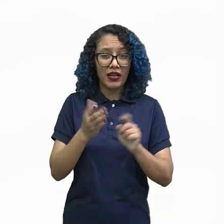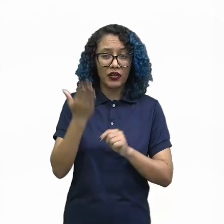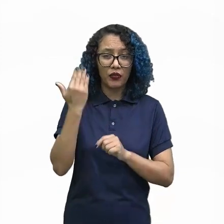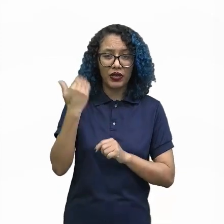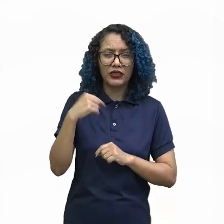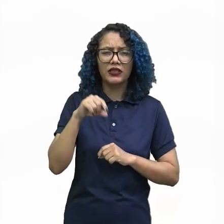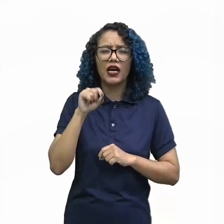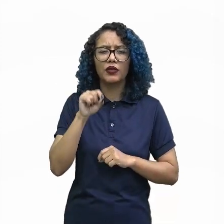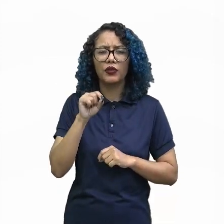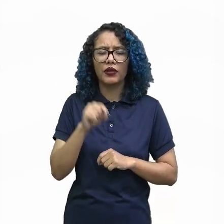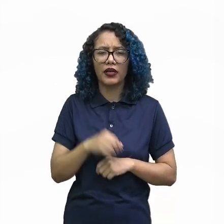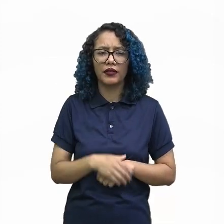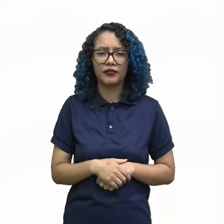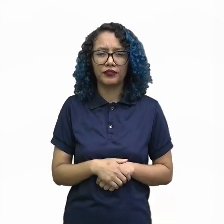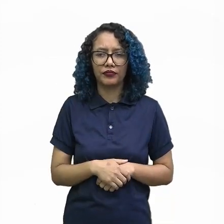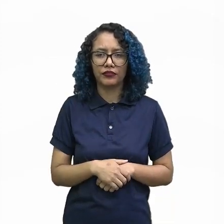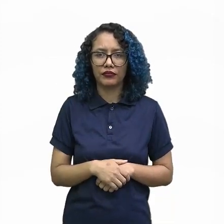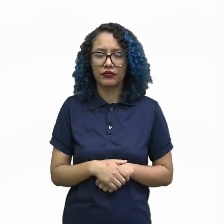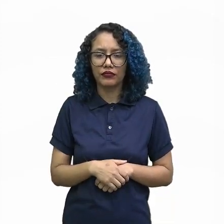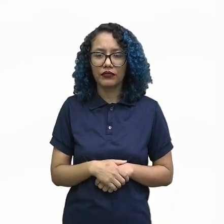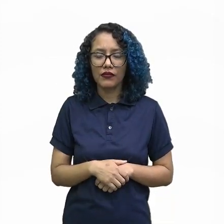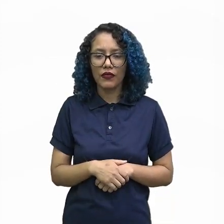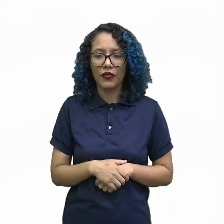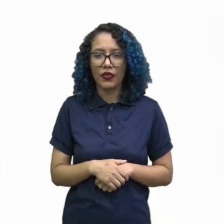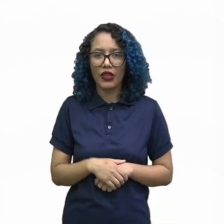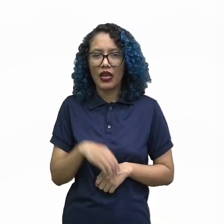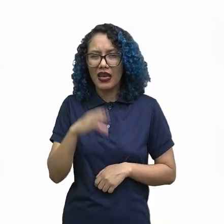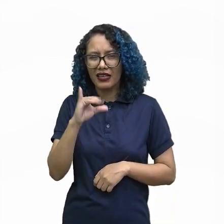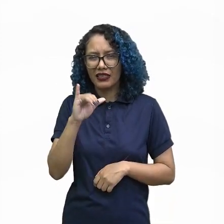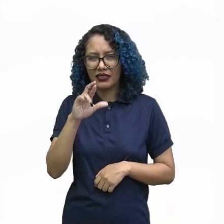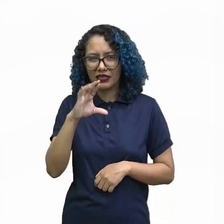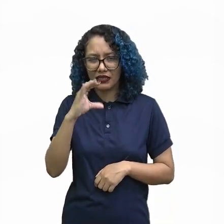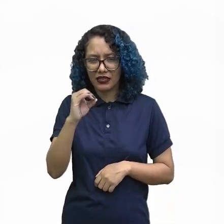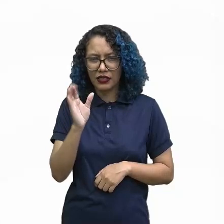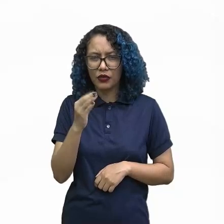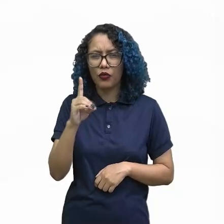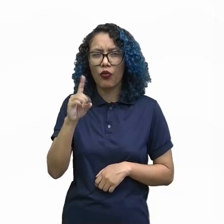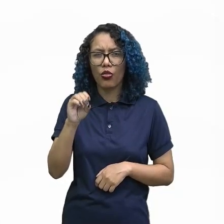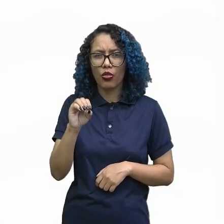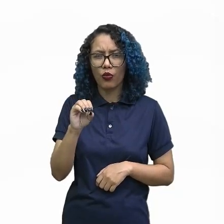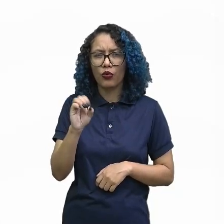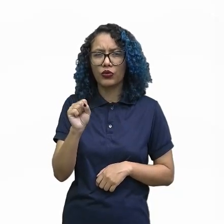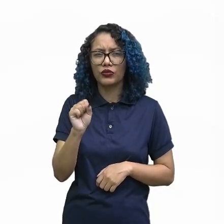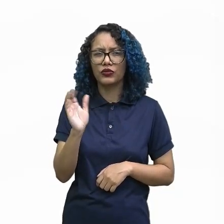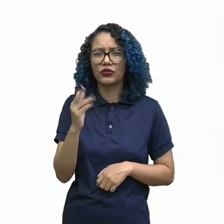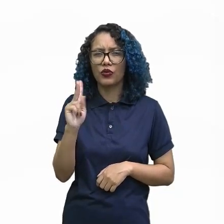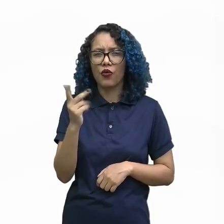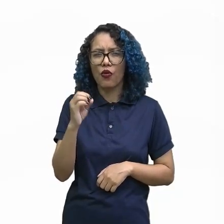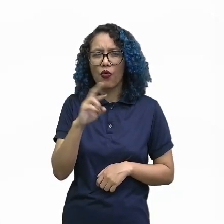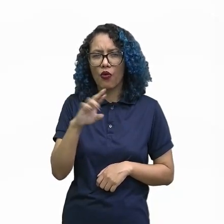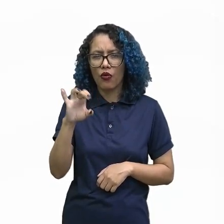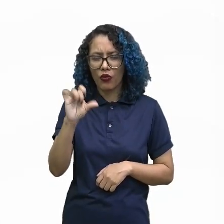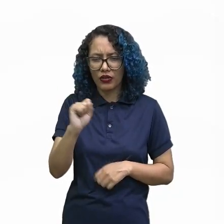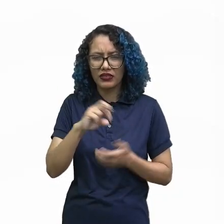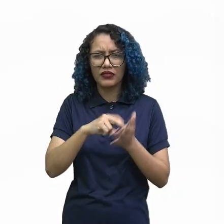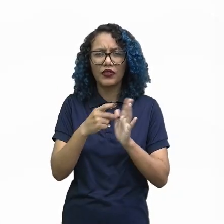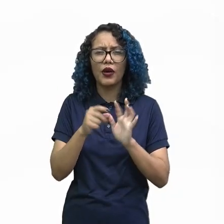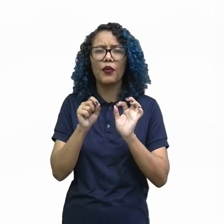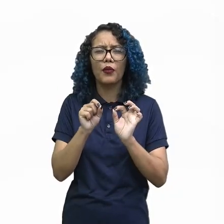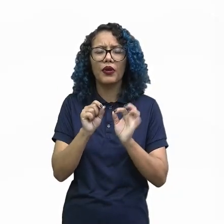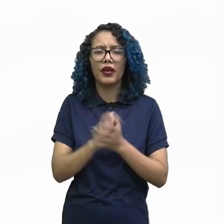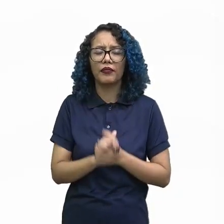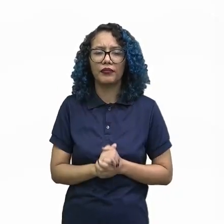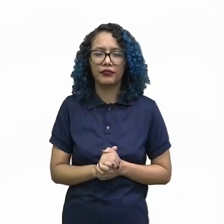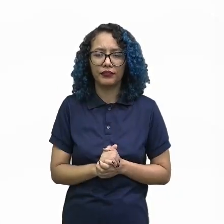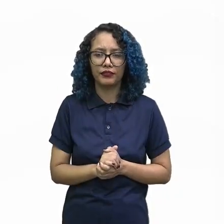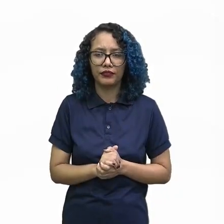dos Horrores. Ali a gente teve várias deformidades, deficiências, que foram